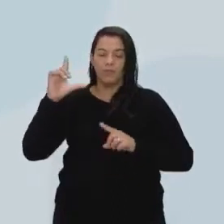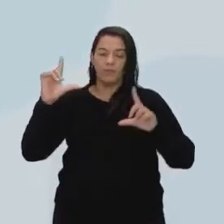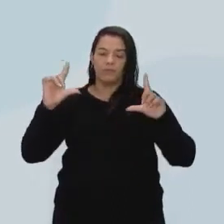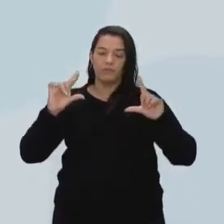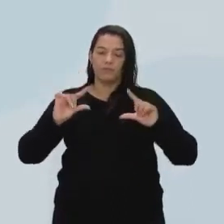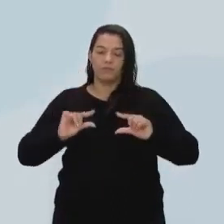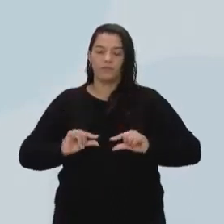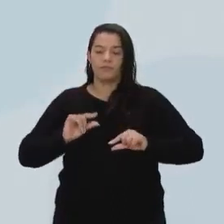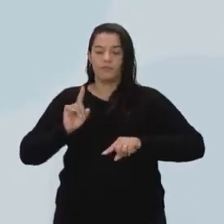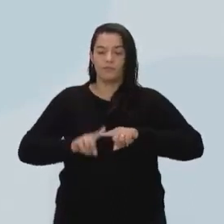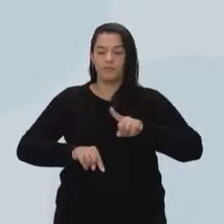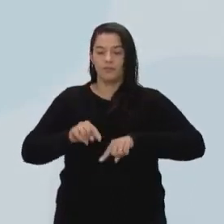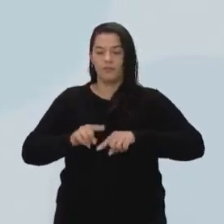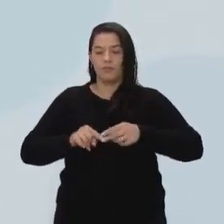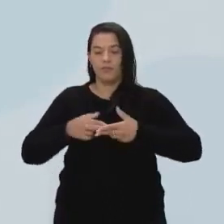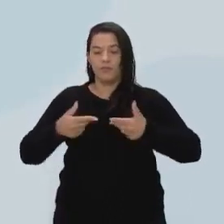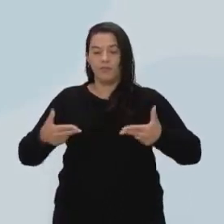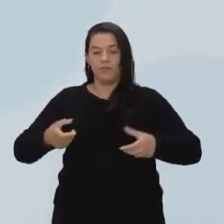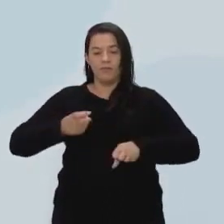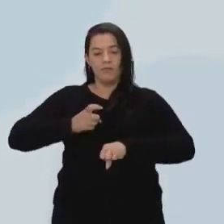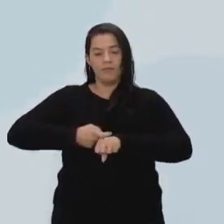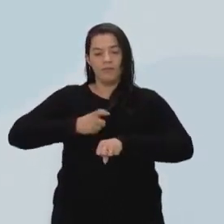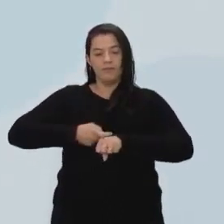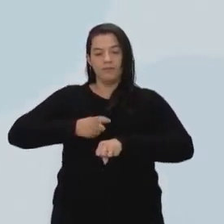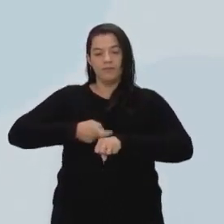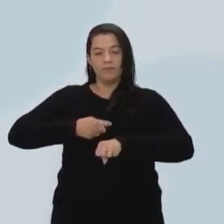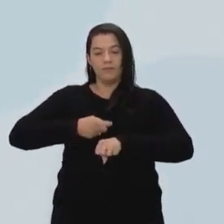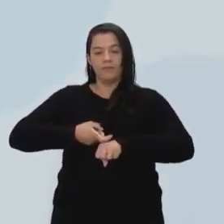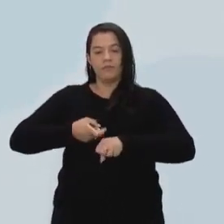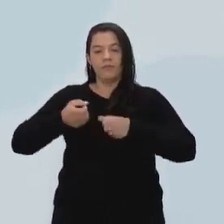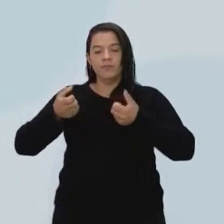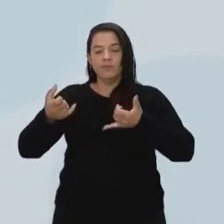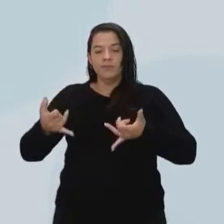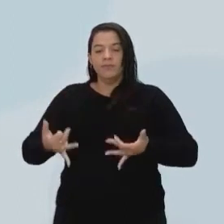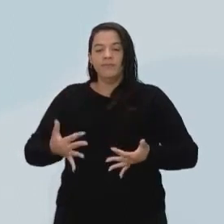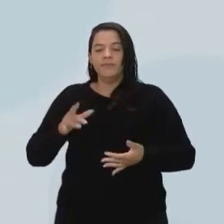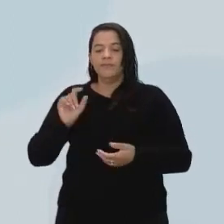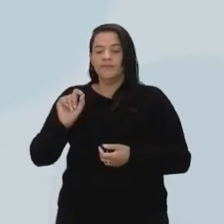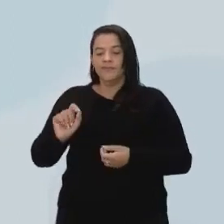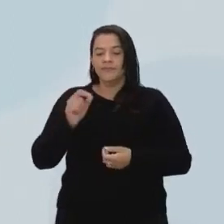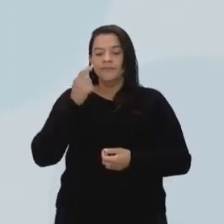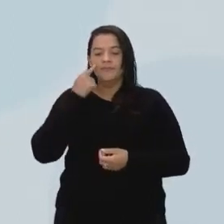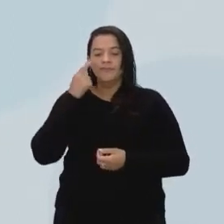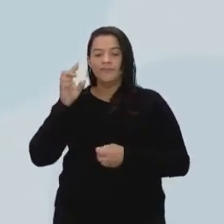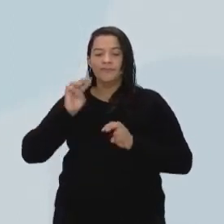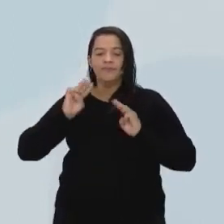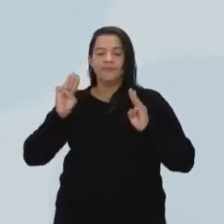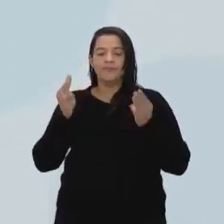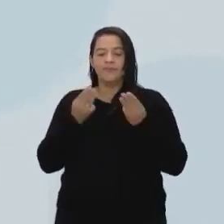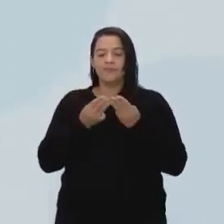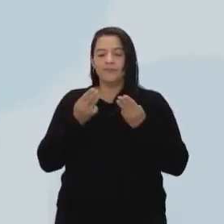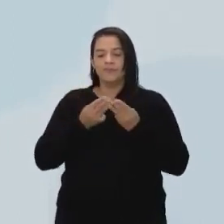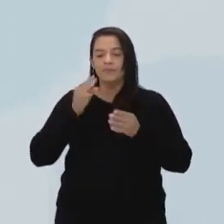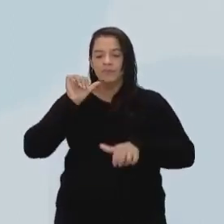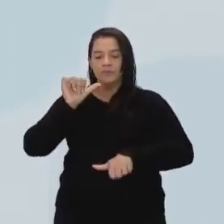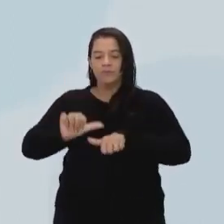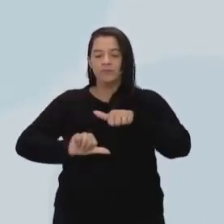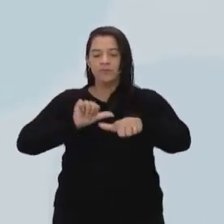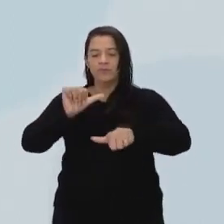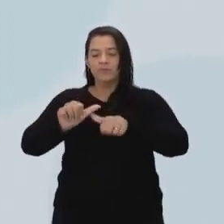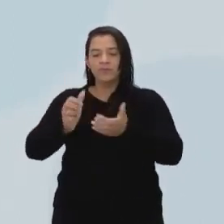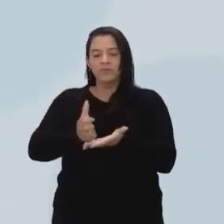de material sólido. Então, e a justificativa é que a massa de calcário foi transformada em